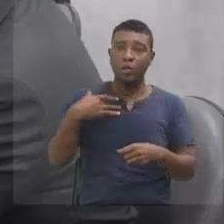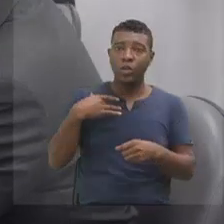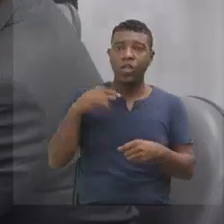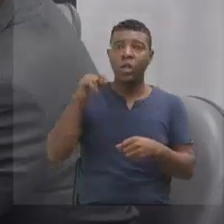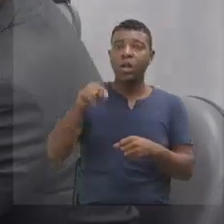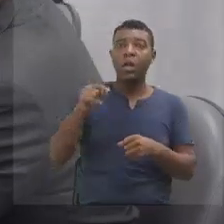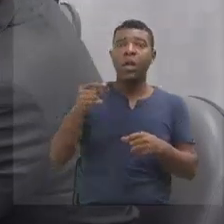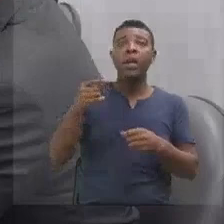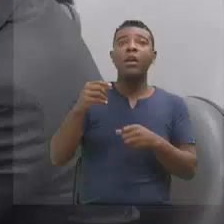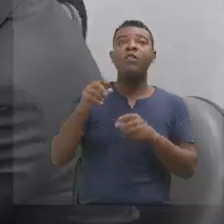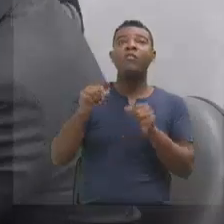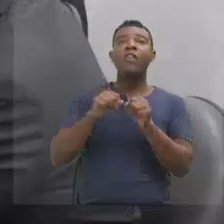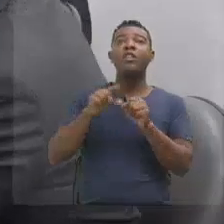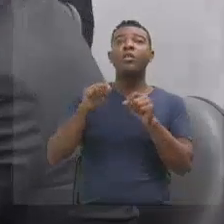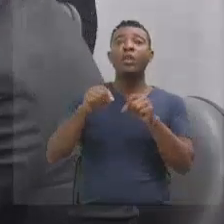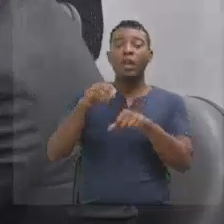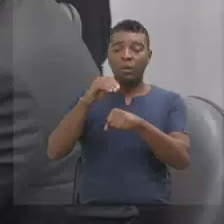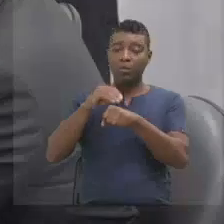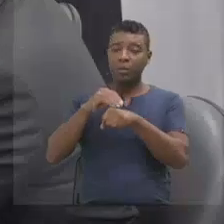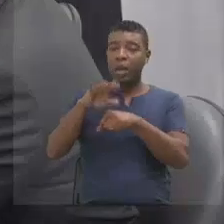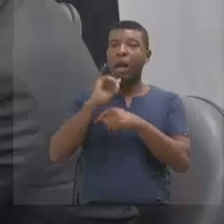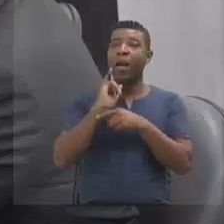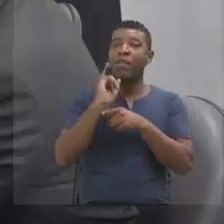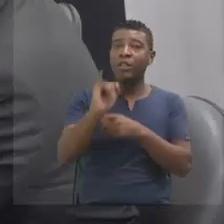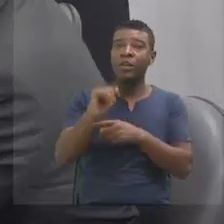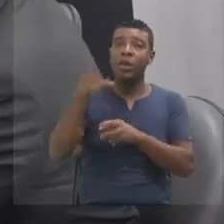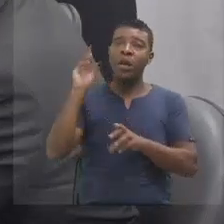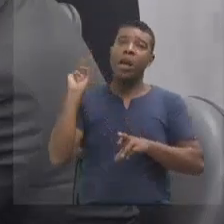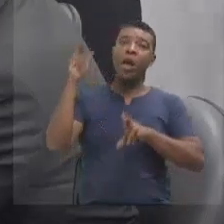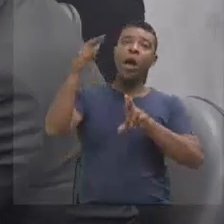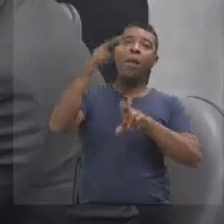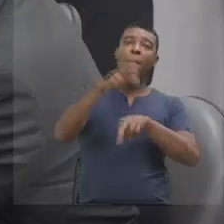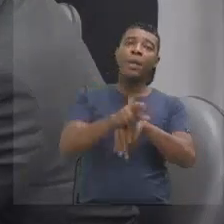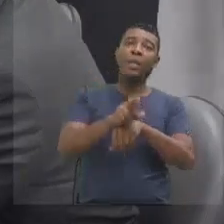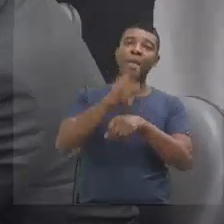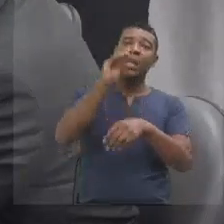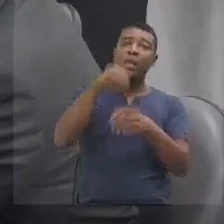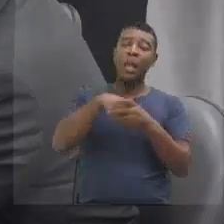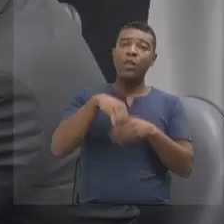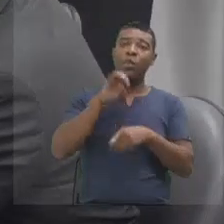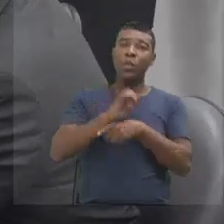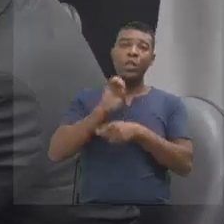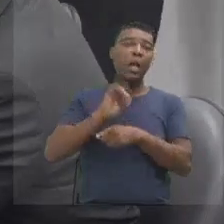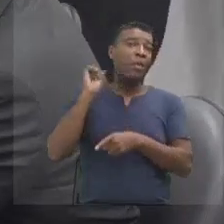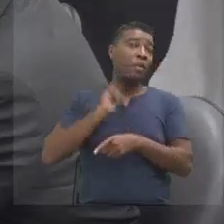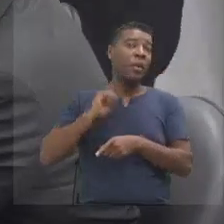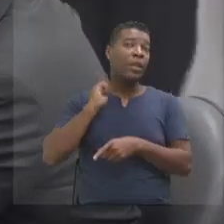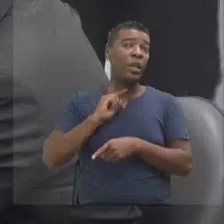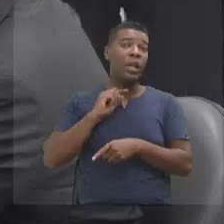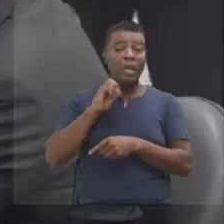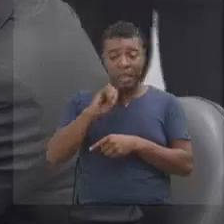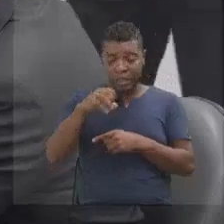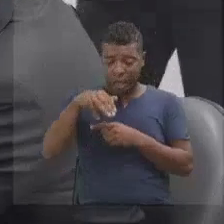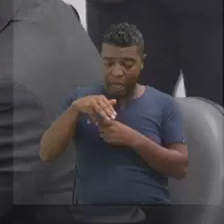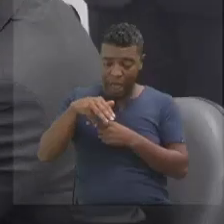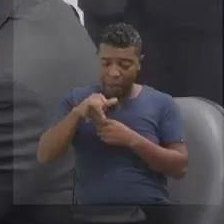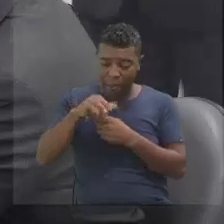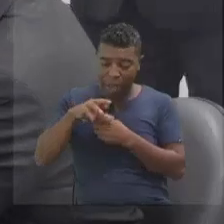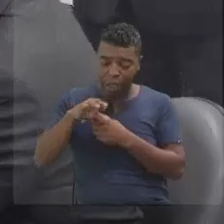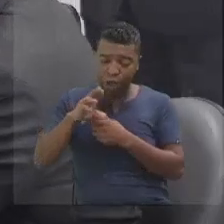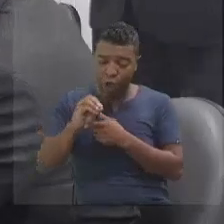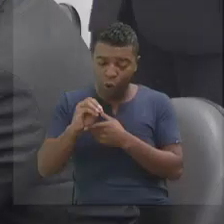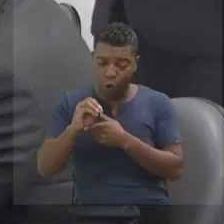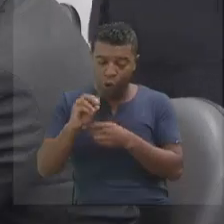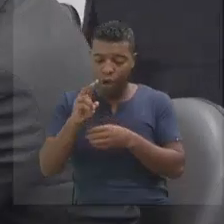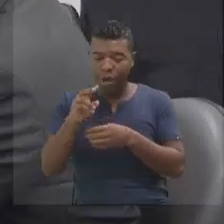por representantes do Estado de Minas Gerais que caso a microdiciosa não concordasse